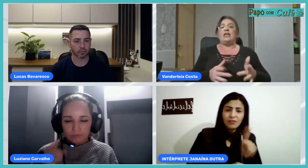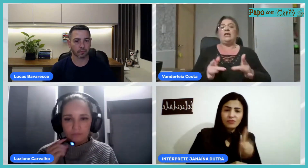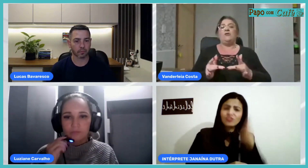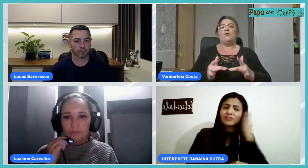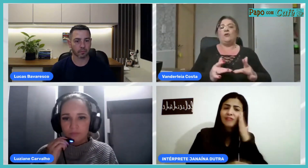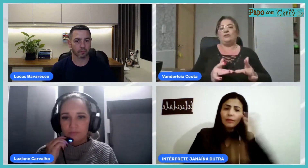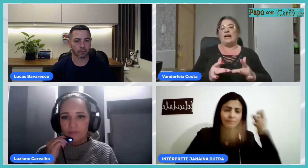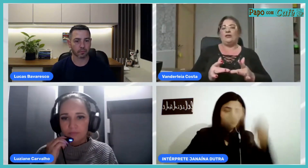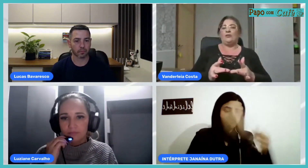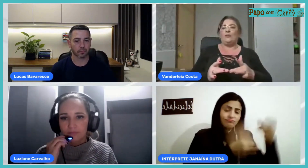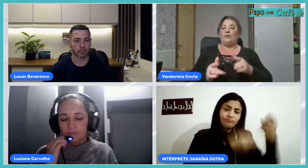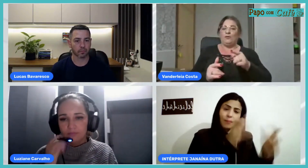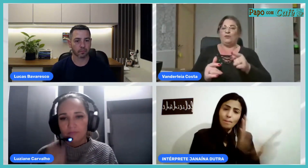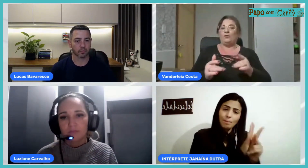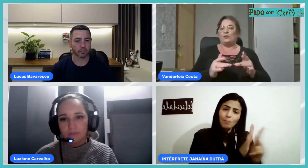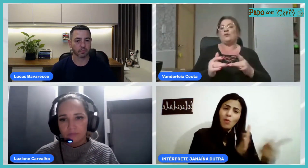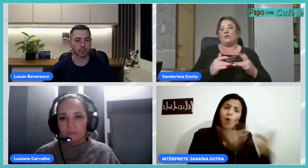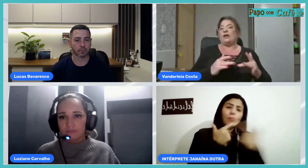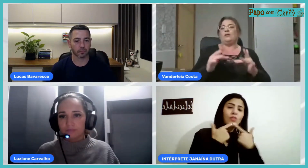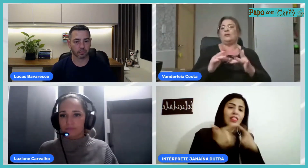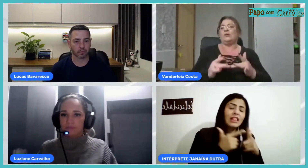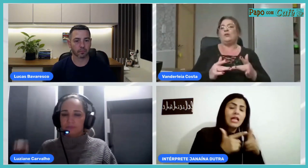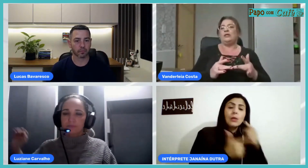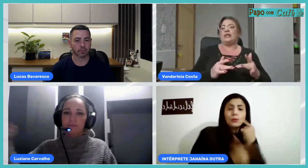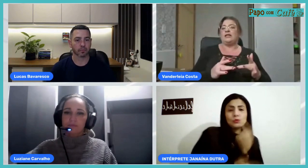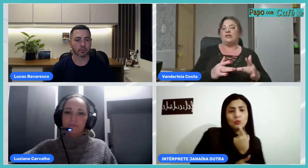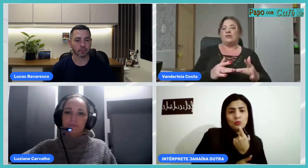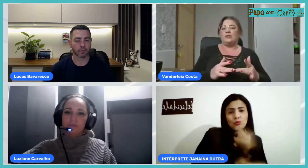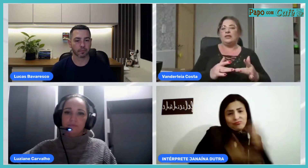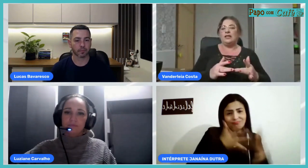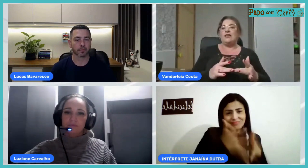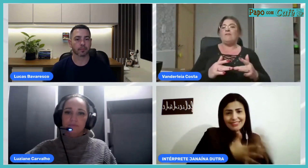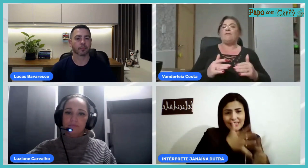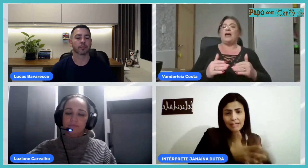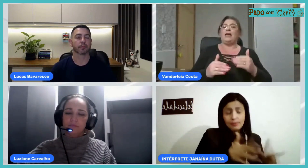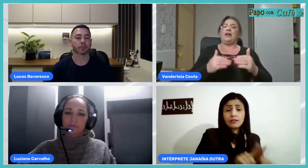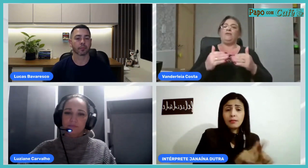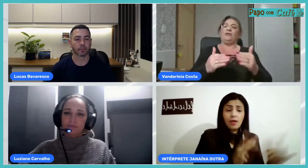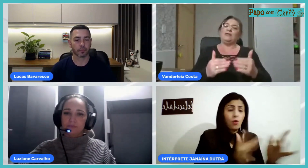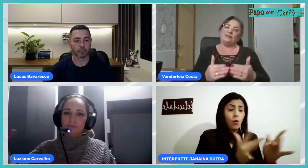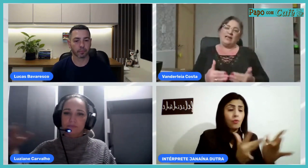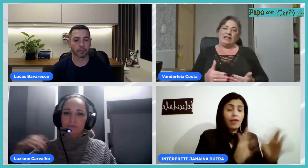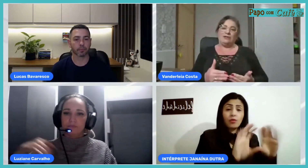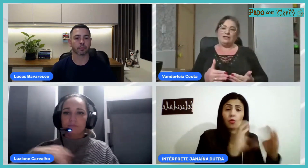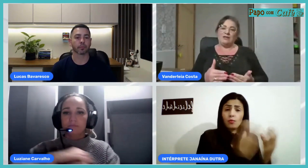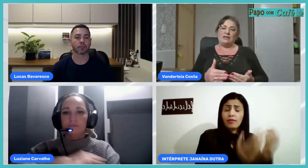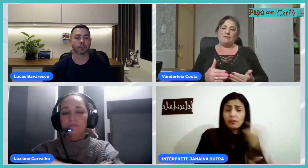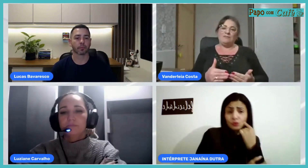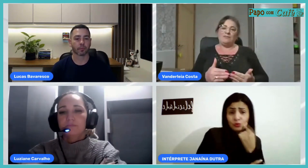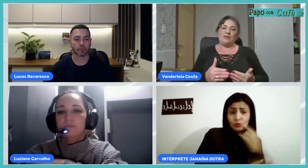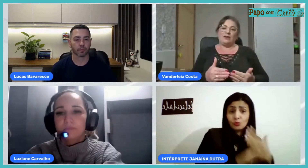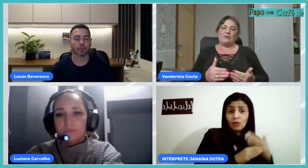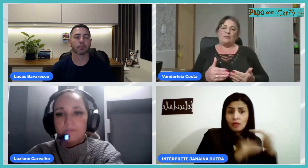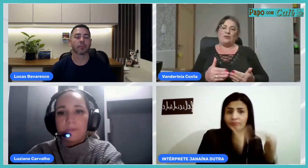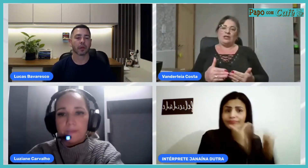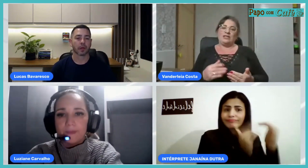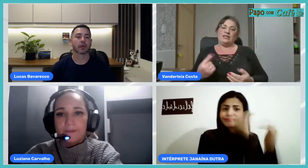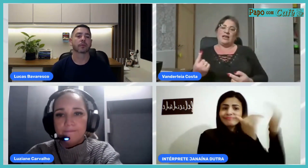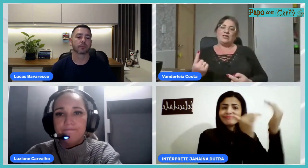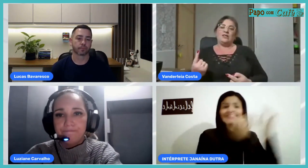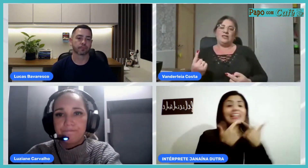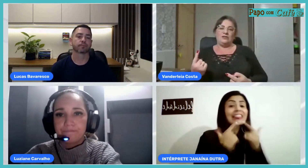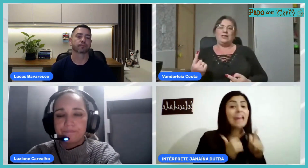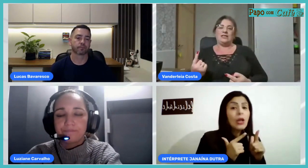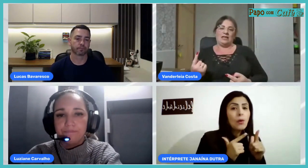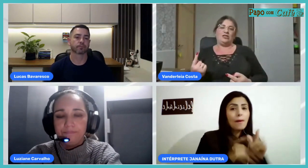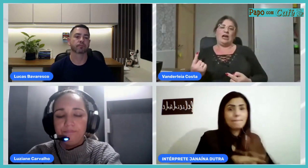dele, e o contato com a sua comunidade surda, para evolução da língua também. Porque se